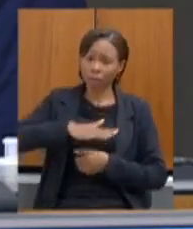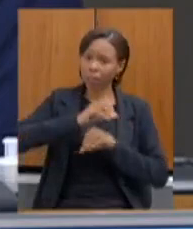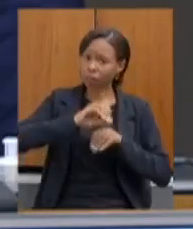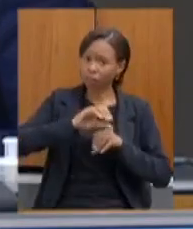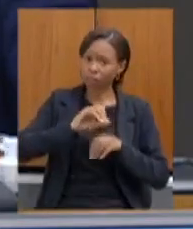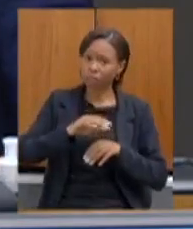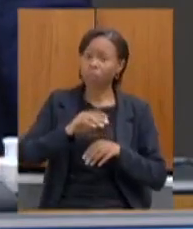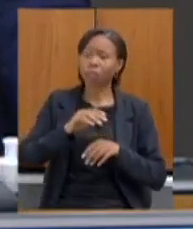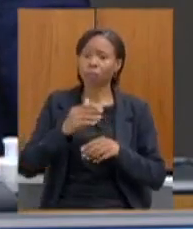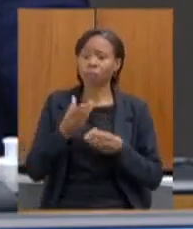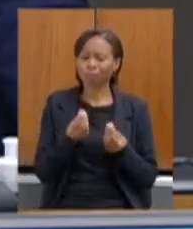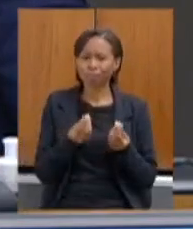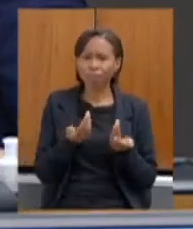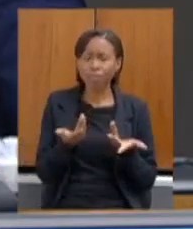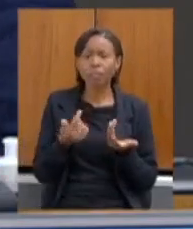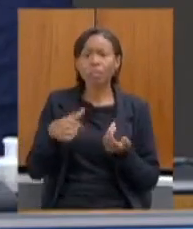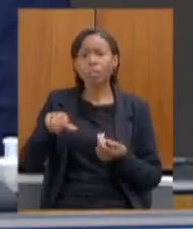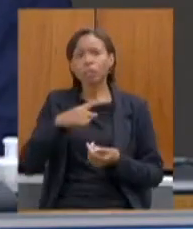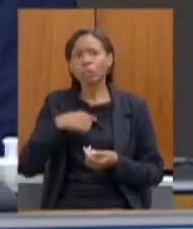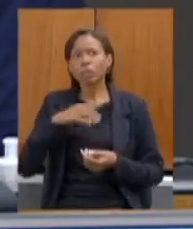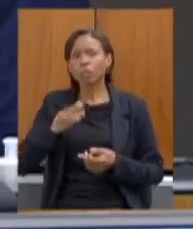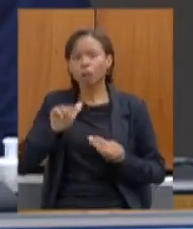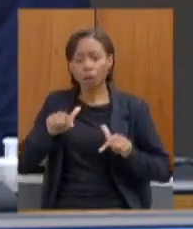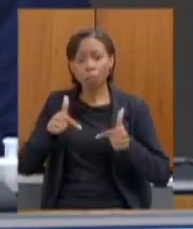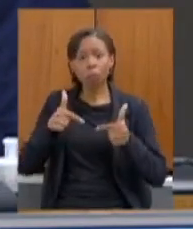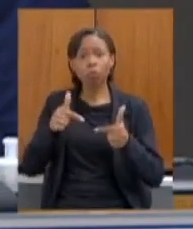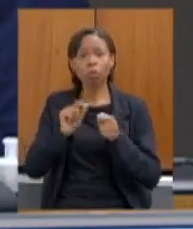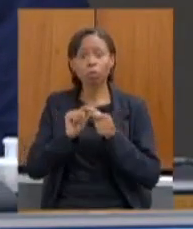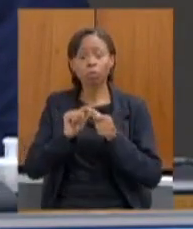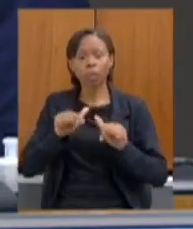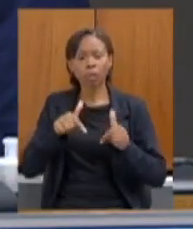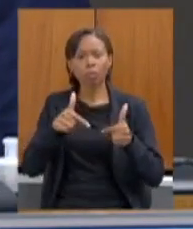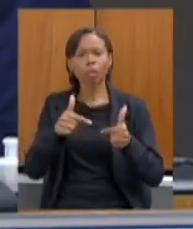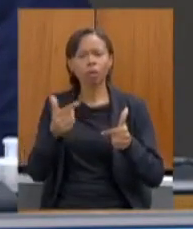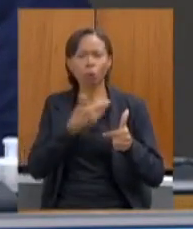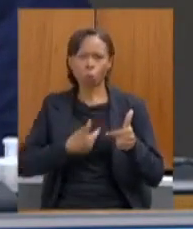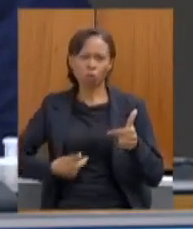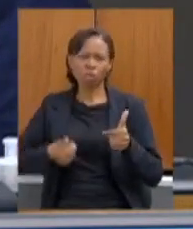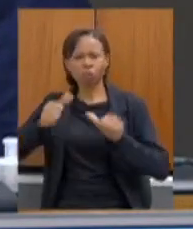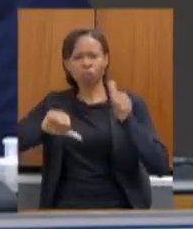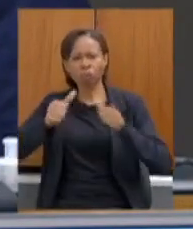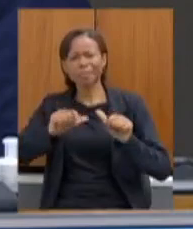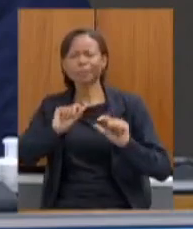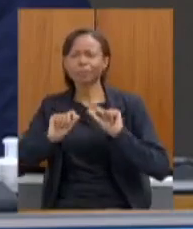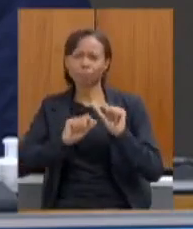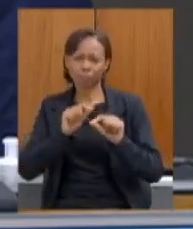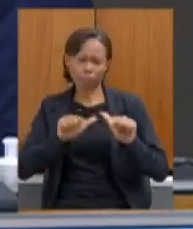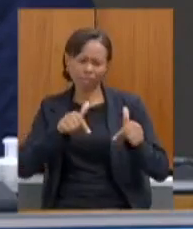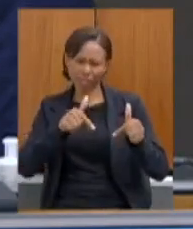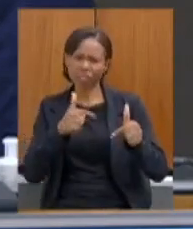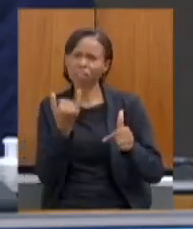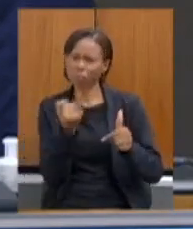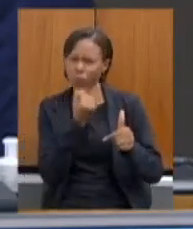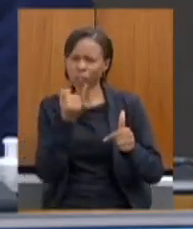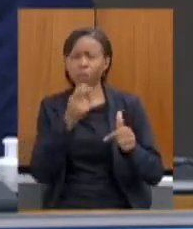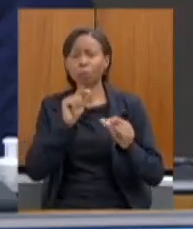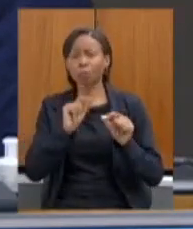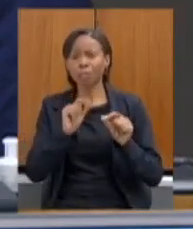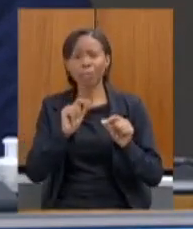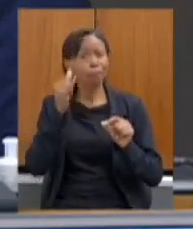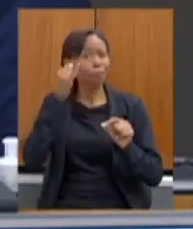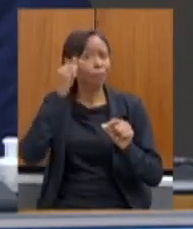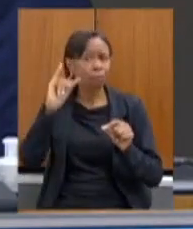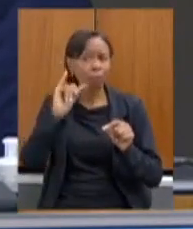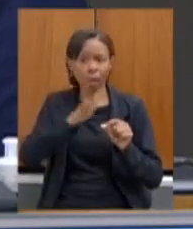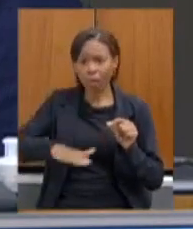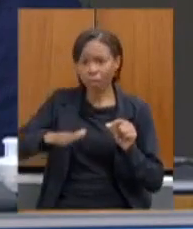Nós tivemos medidas que, na avaliação do governo do Estado, são necessárias para que as crianças não ficassem sem o seu bem